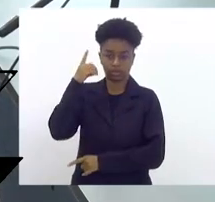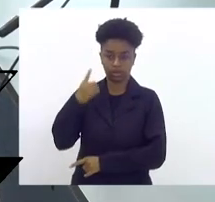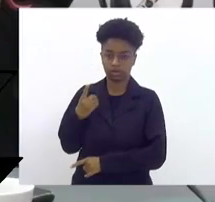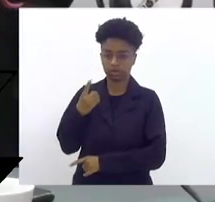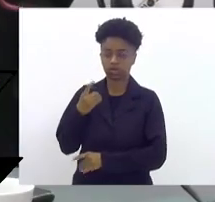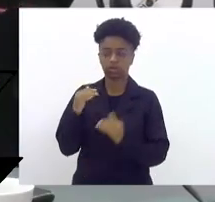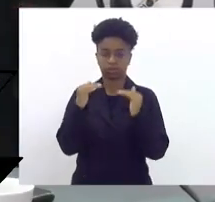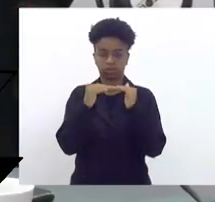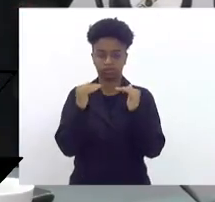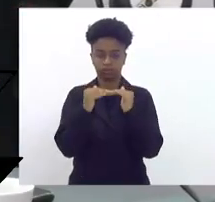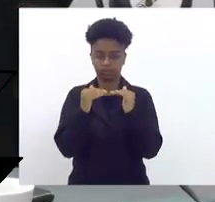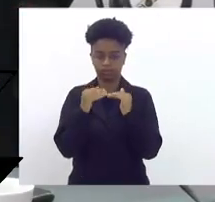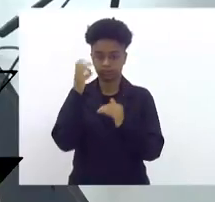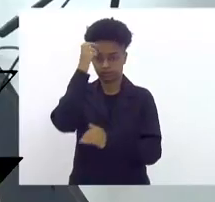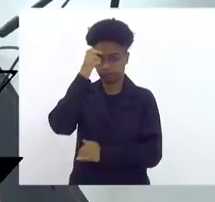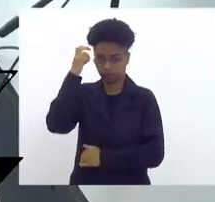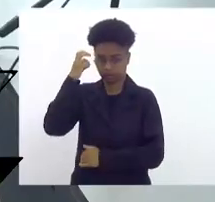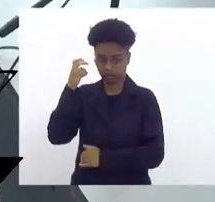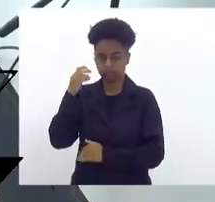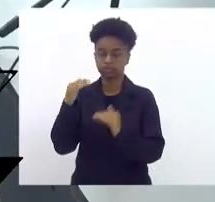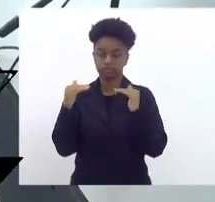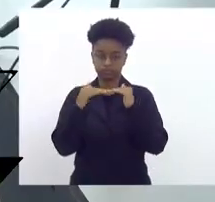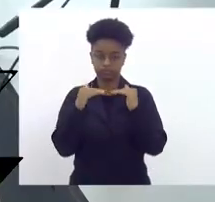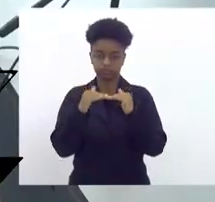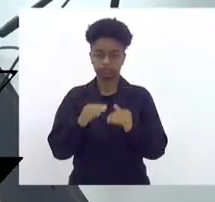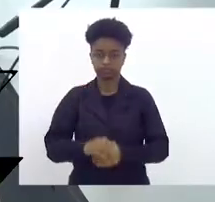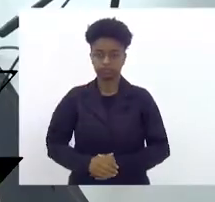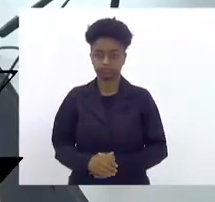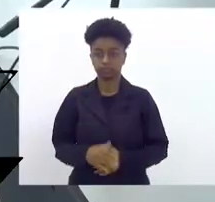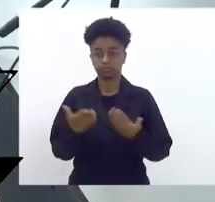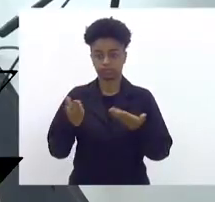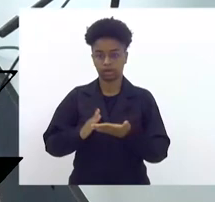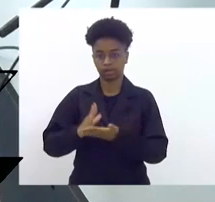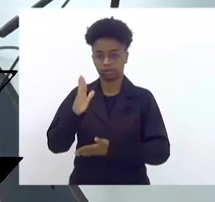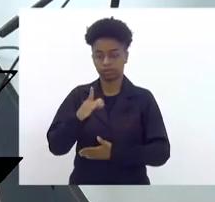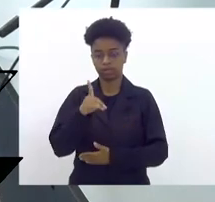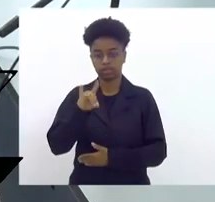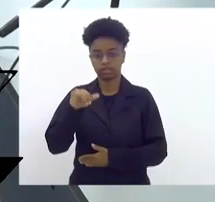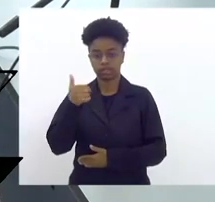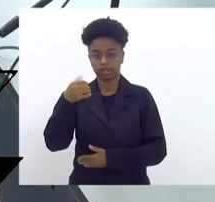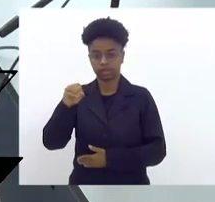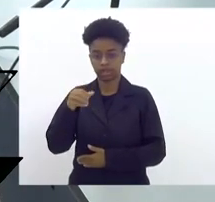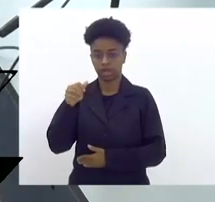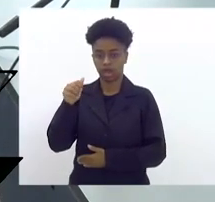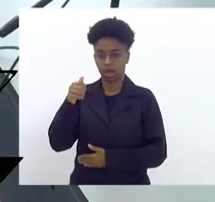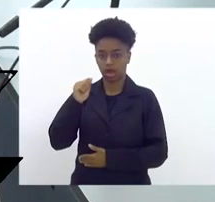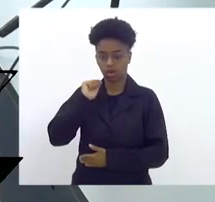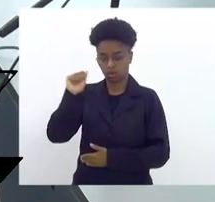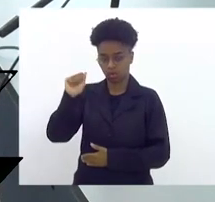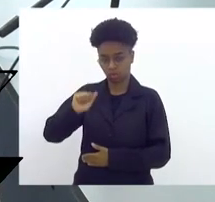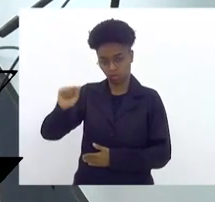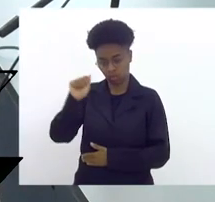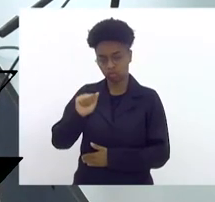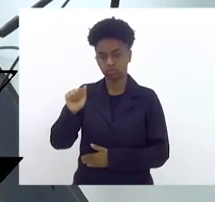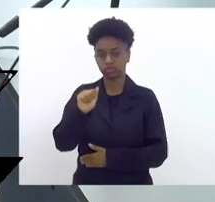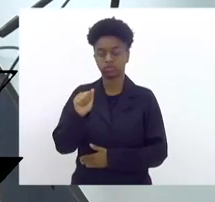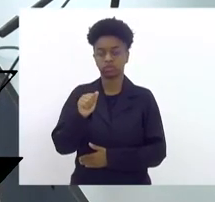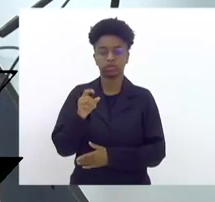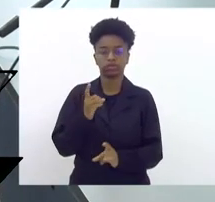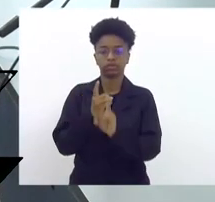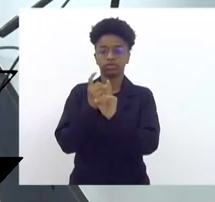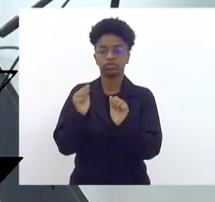Dani favorável Verônica Lima Então aprovado no dia 10 de Agosto oitiva com o senhor